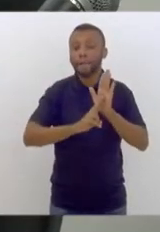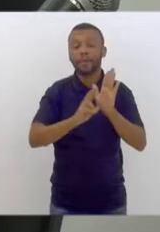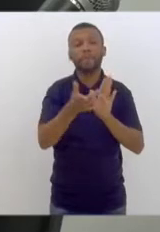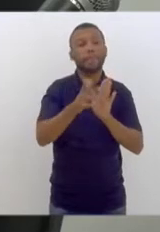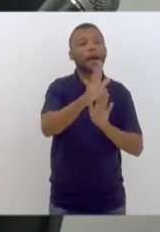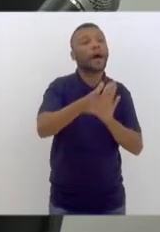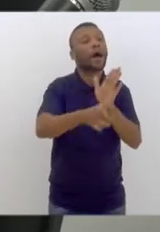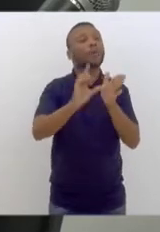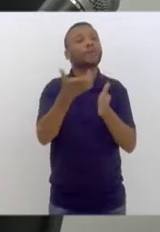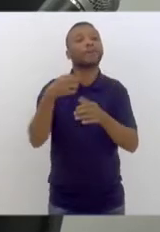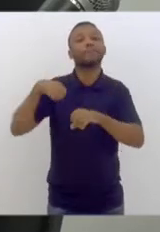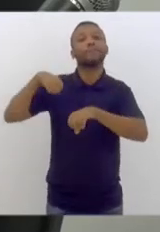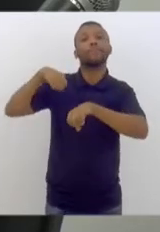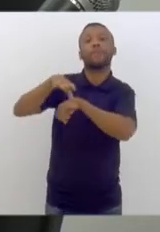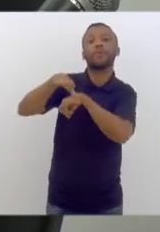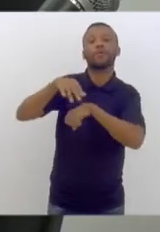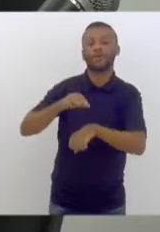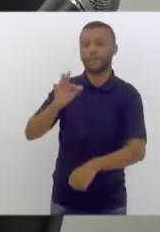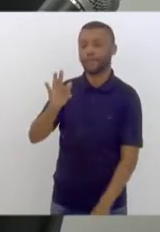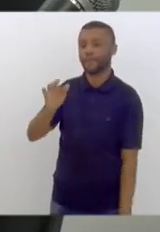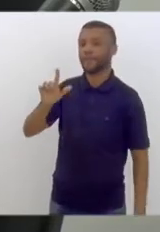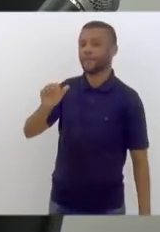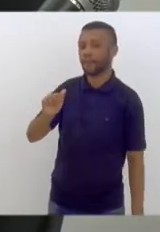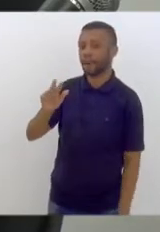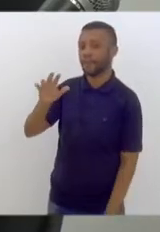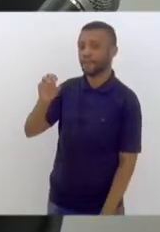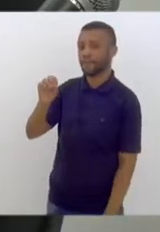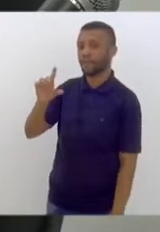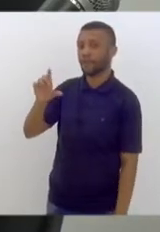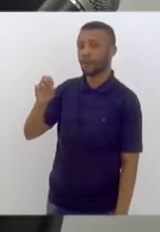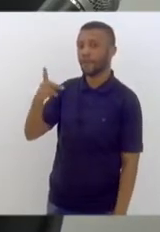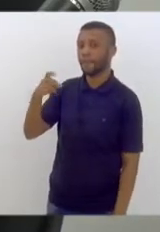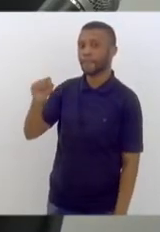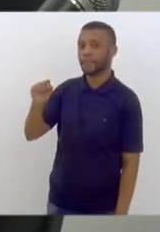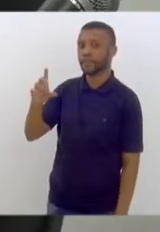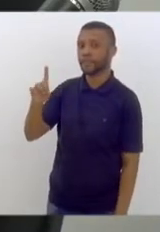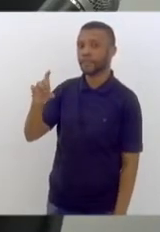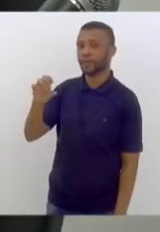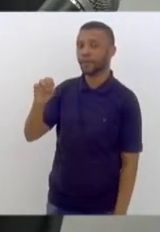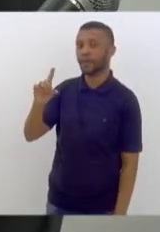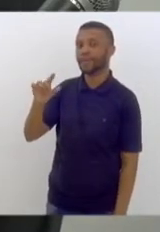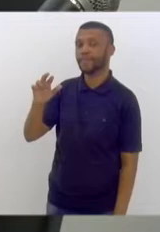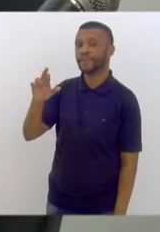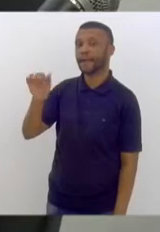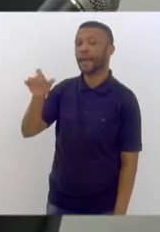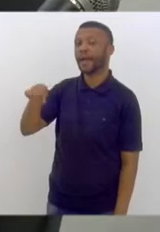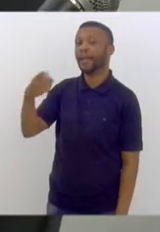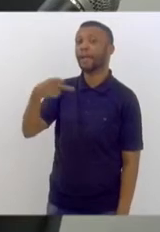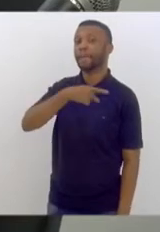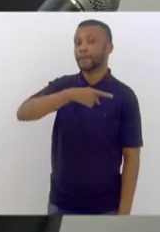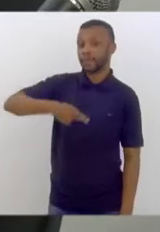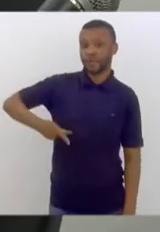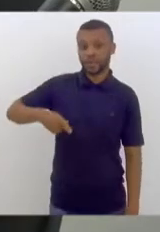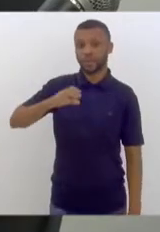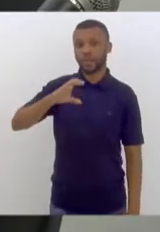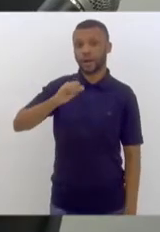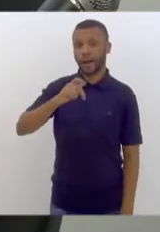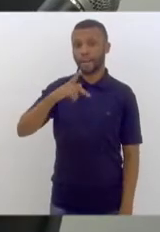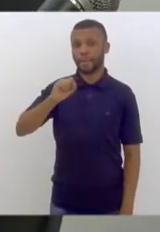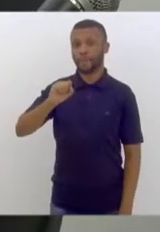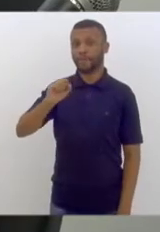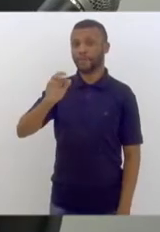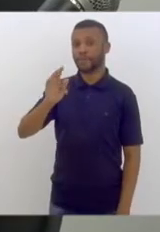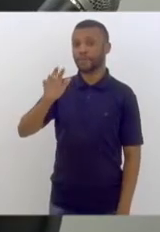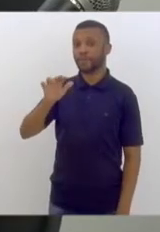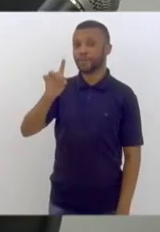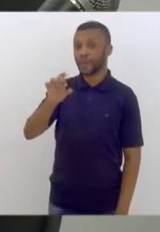informando que o Flávio Lopes de Oliveira, que é o presidente do CACS Fundeb, está